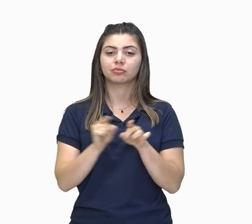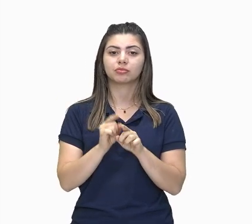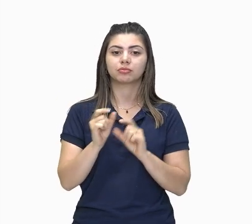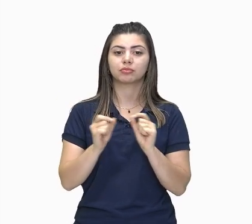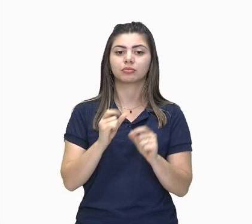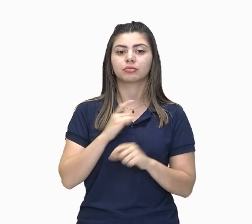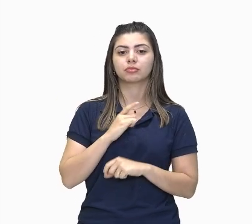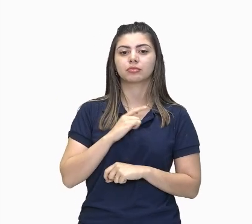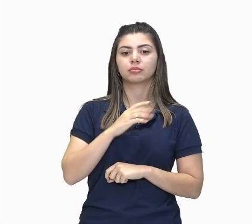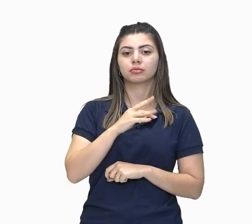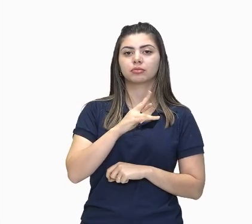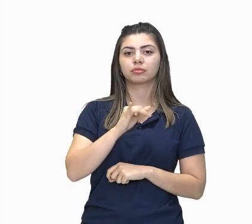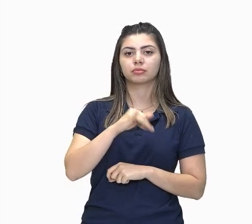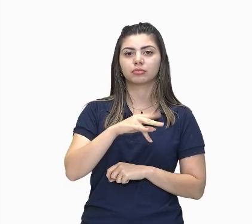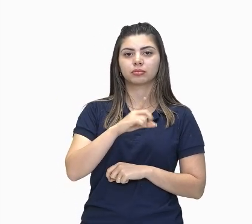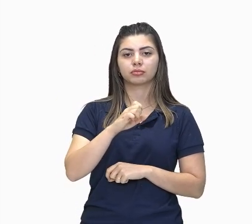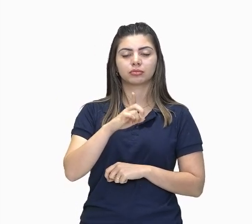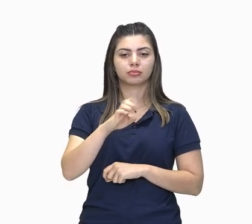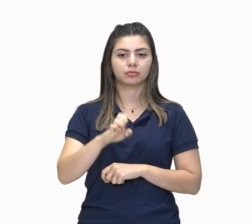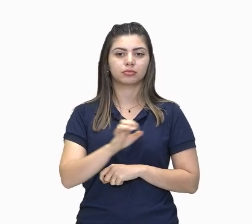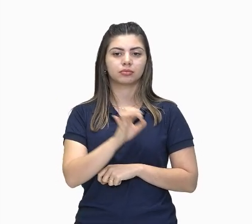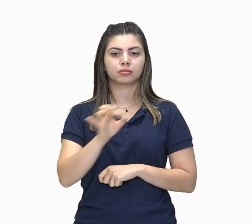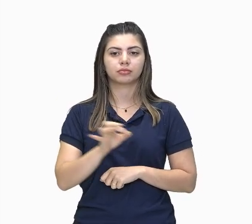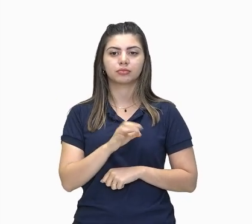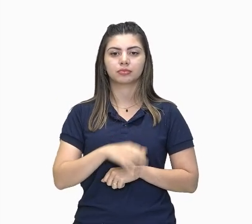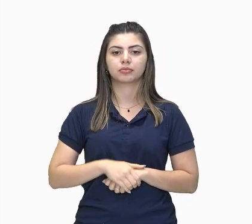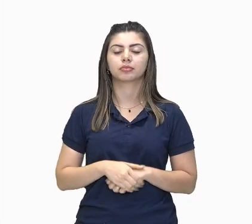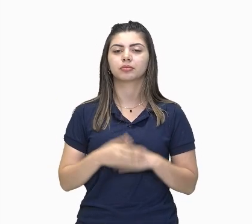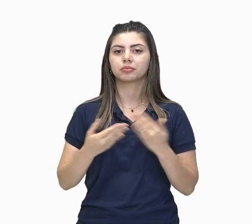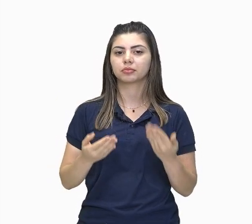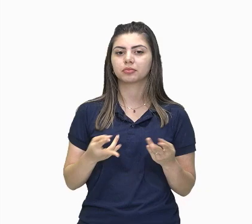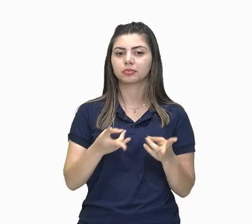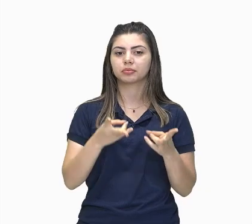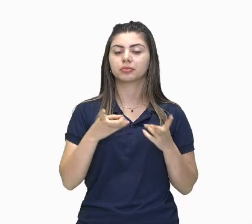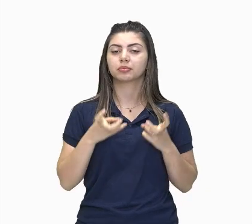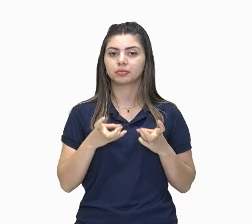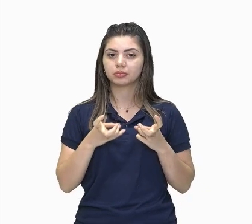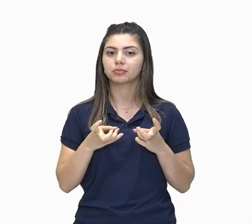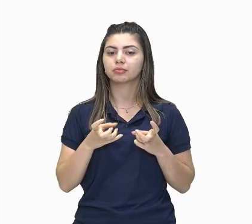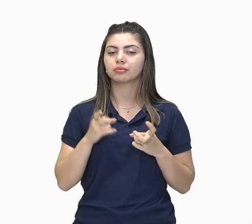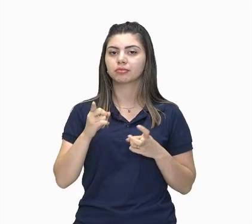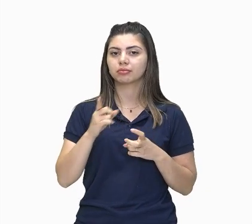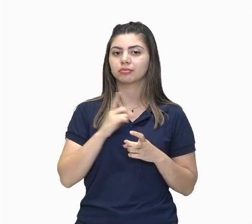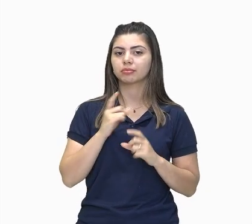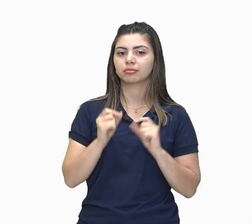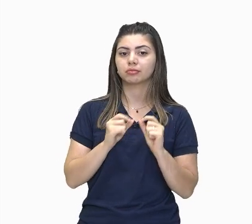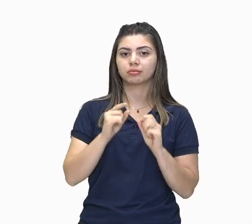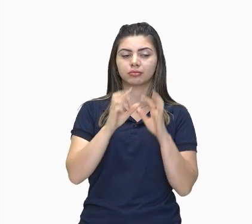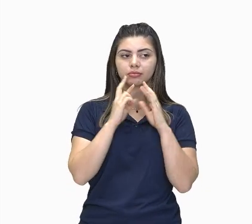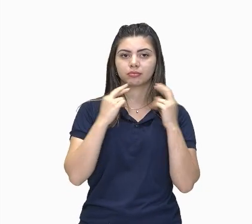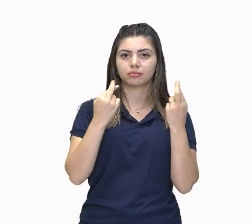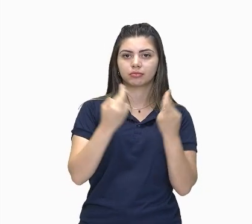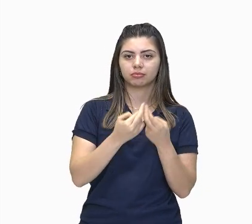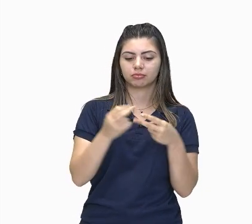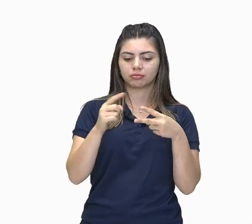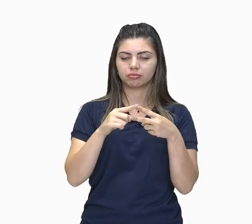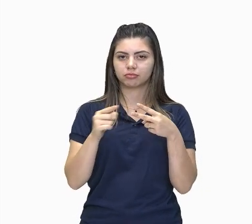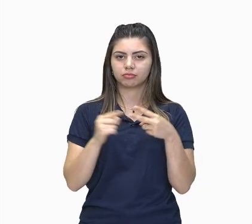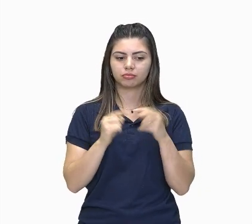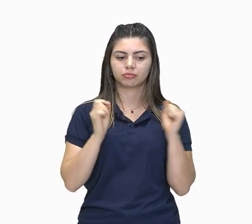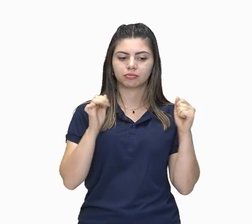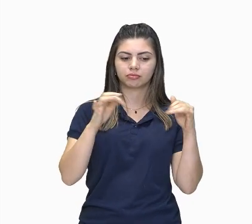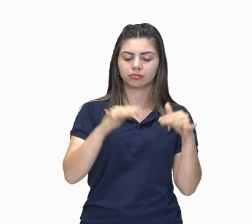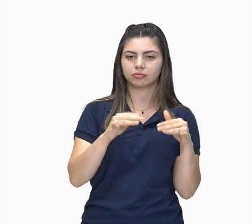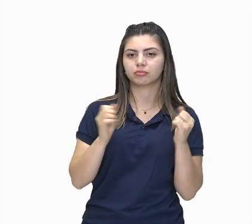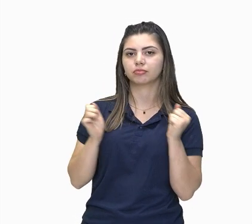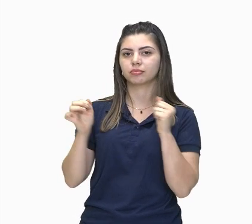Santíssima Trindade. Então, esse credo, os dois concílios de Nicéia e de Constantinopla, e esse credo que